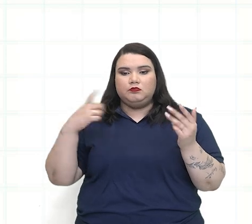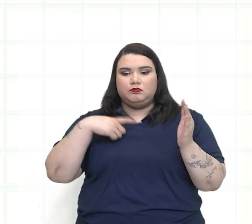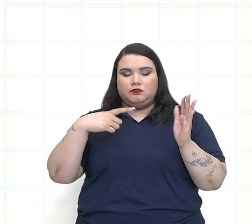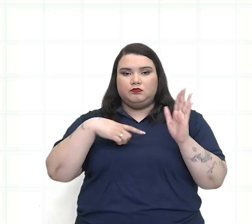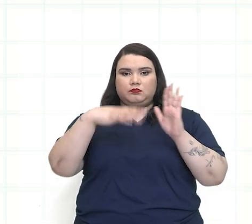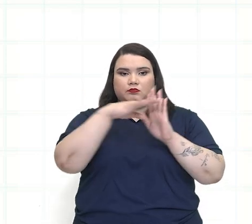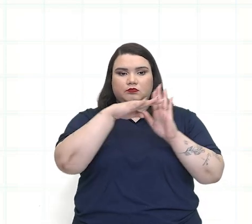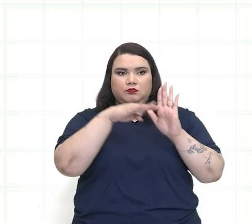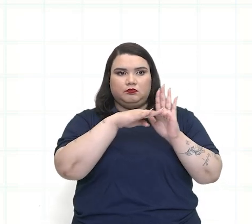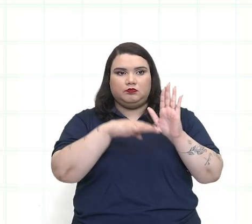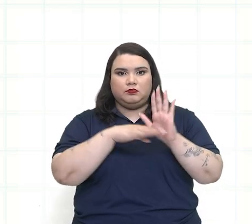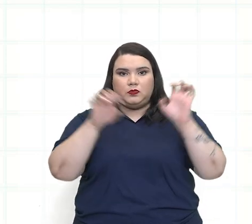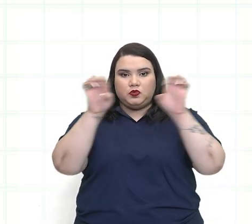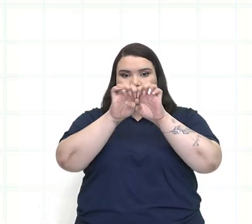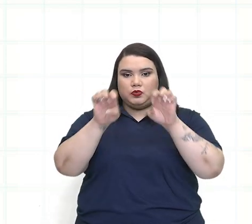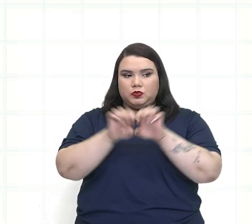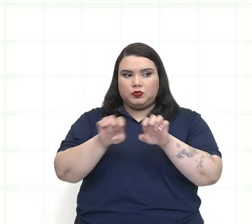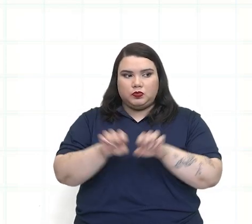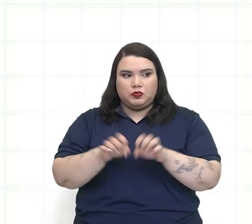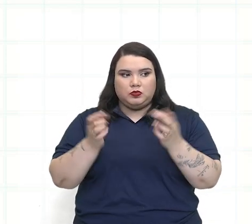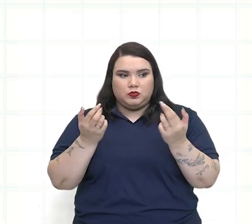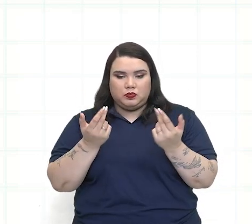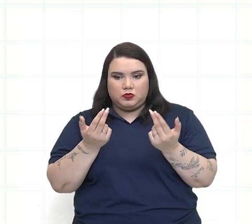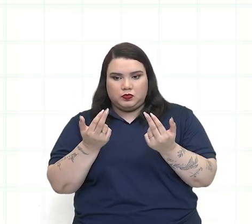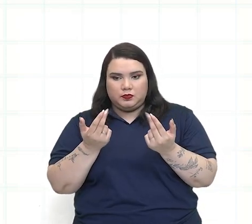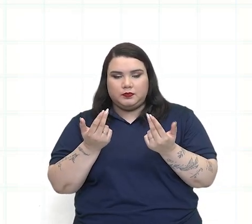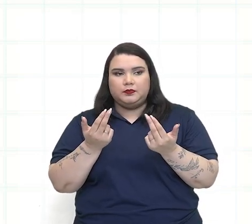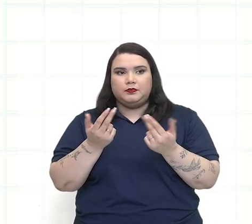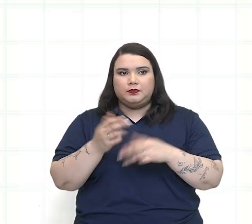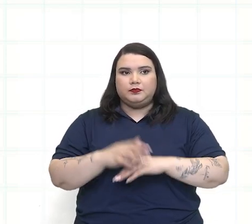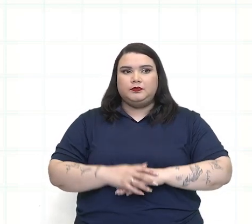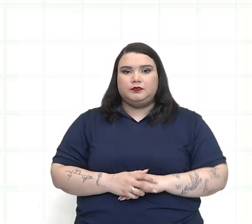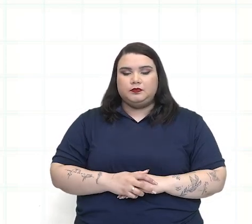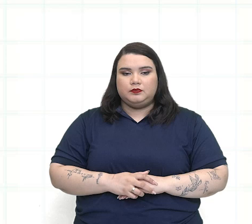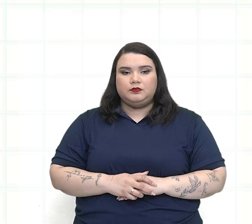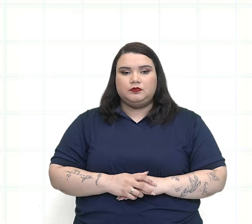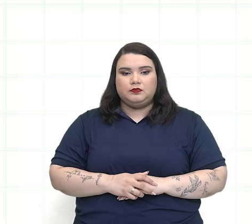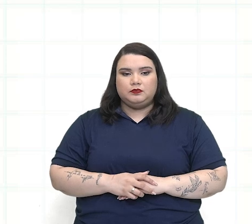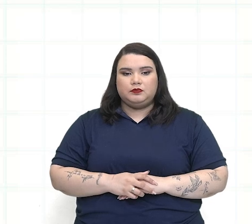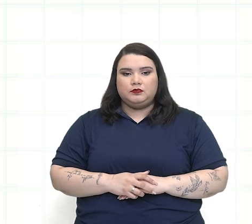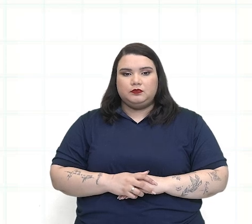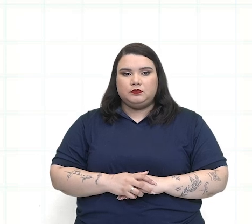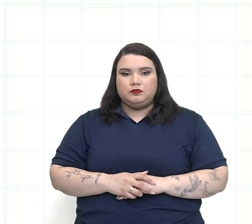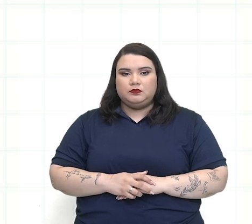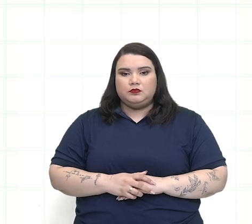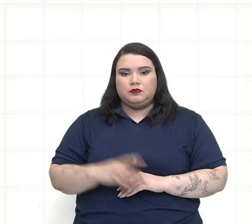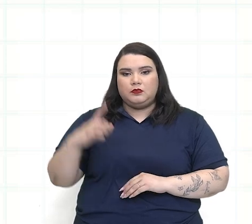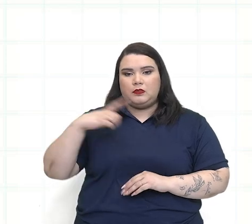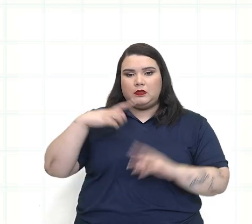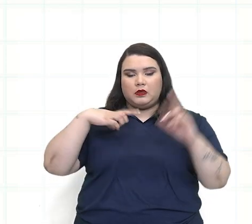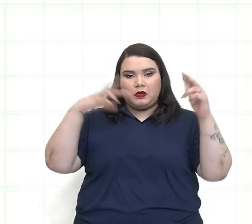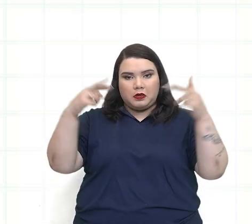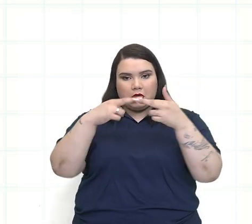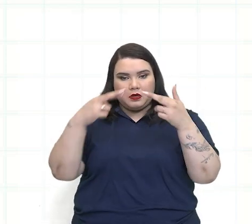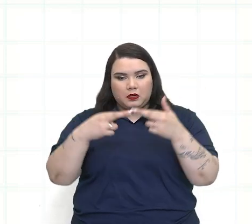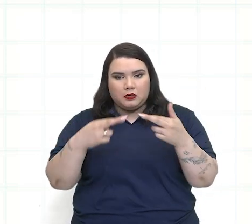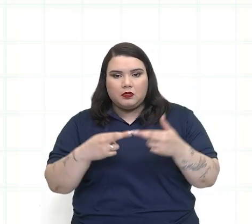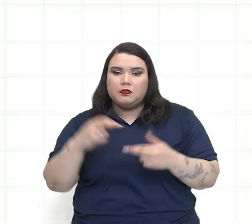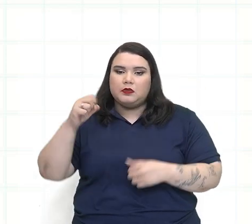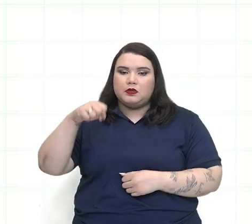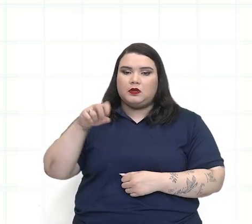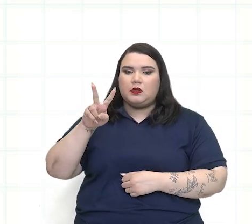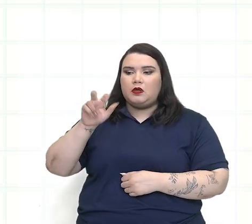segue a mesma estrutura. Uma estrofe com 4 versos. Tem rima esse poema dele? Tem, ó. O